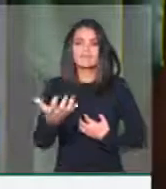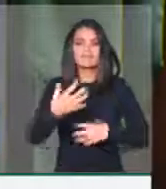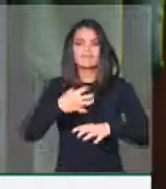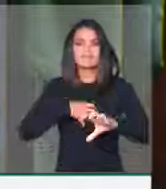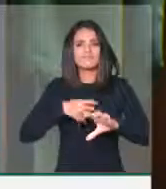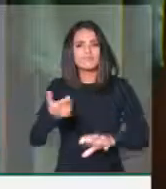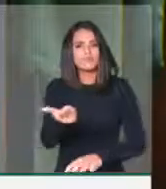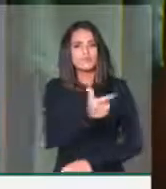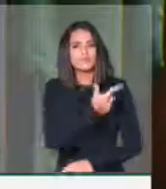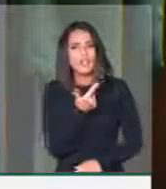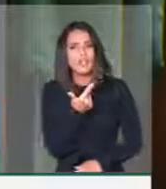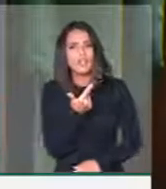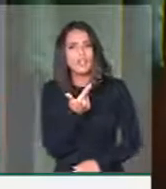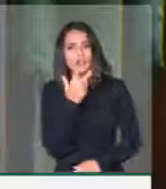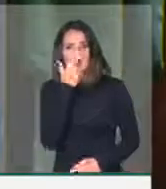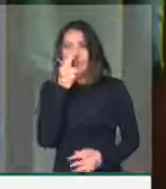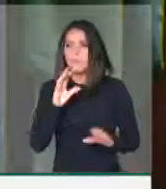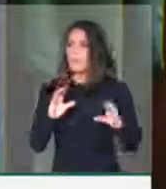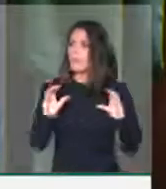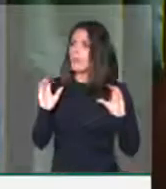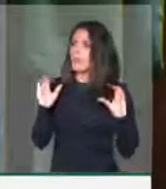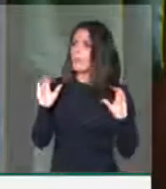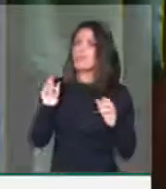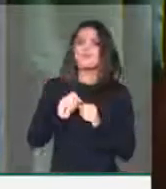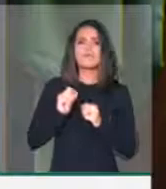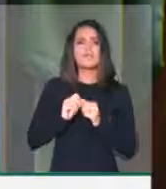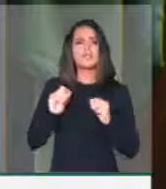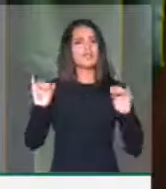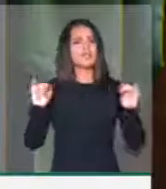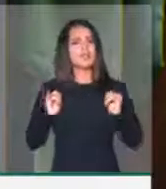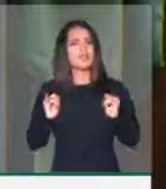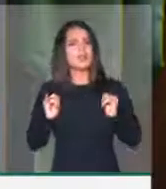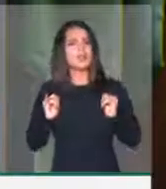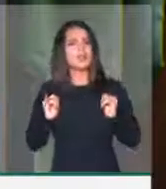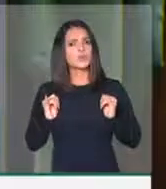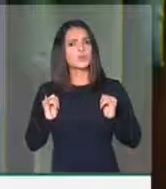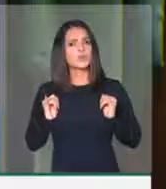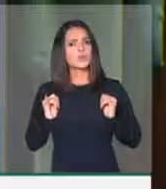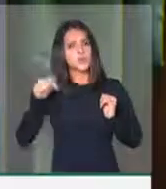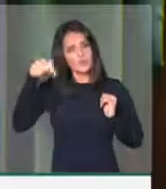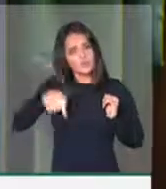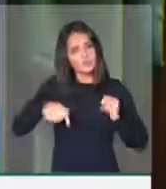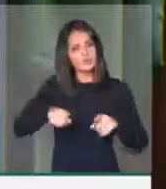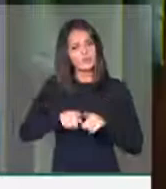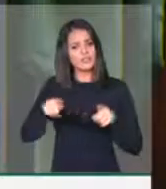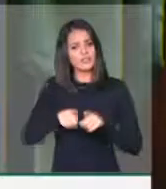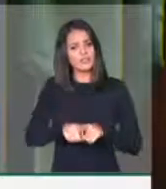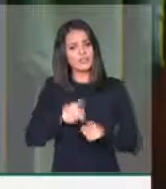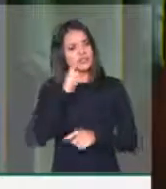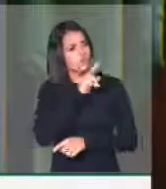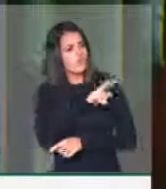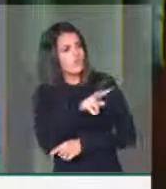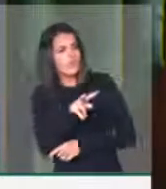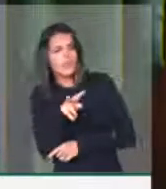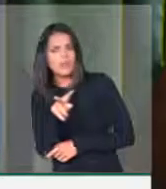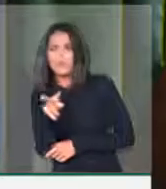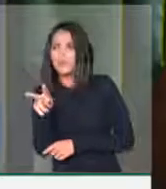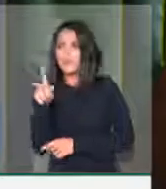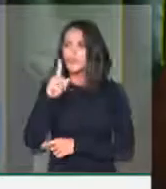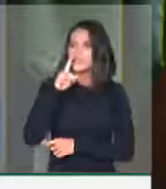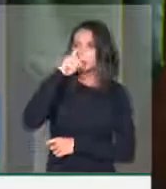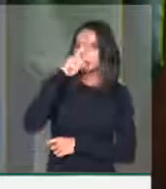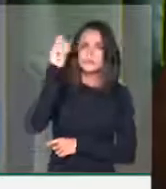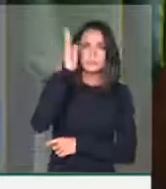muitos setores. Inclusive aqui no Congresso, eu já tenho feito muitas vezes essa fala, em ver o risco que o país